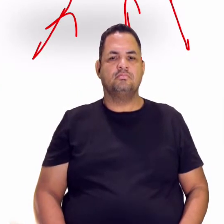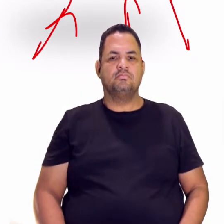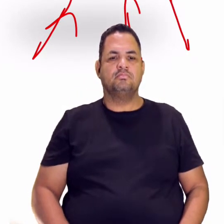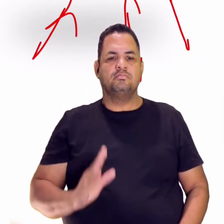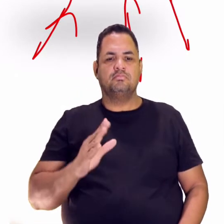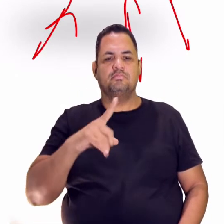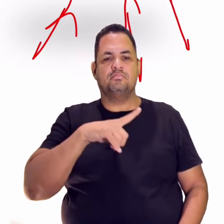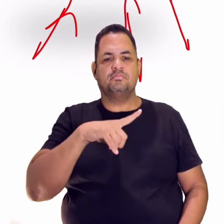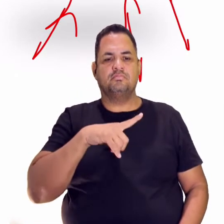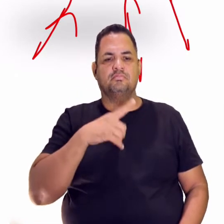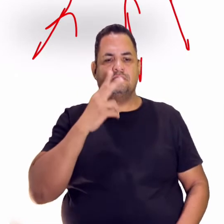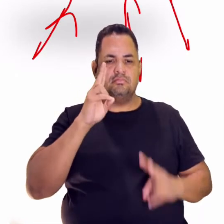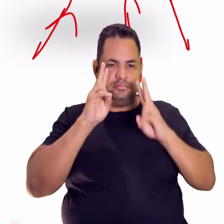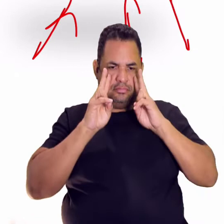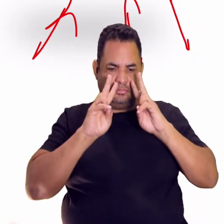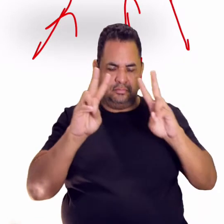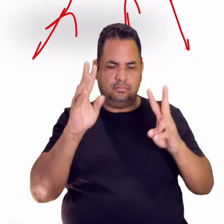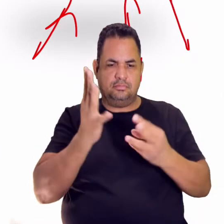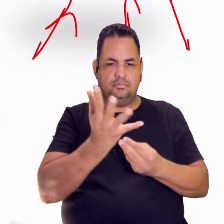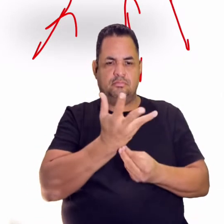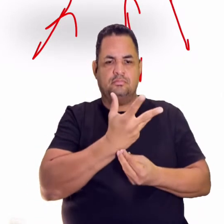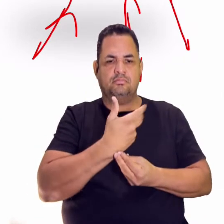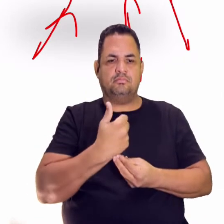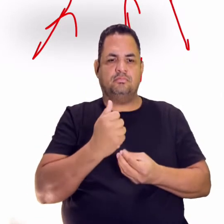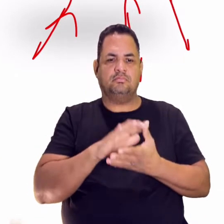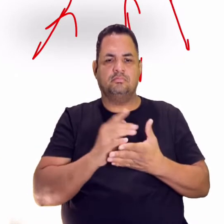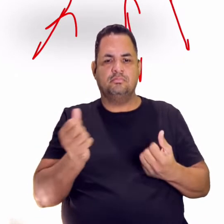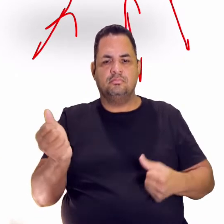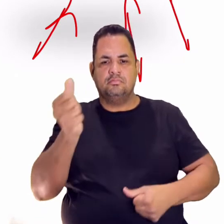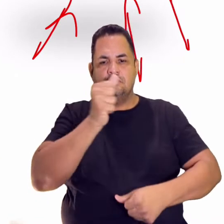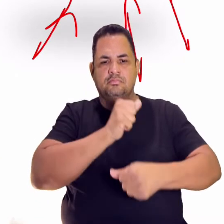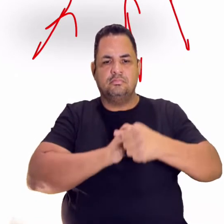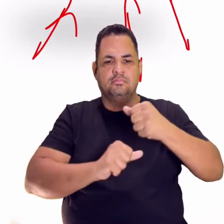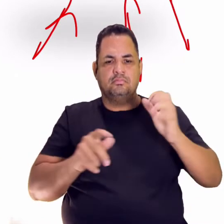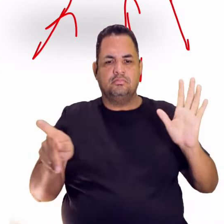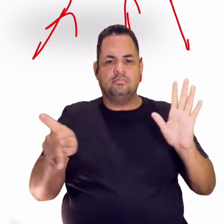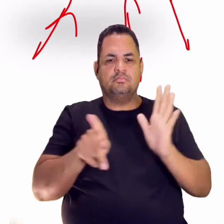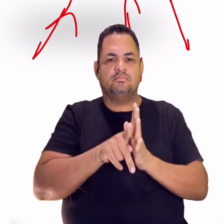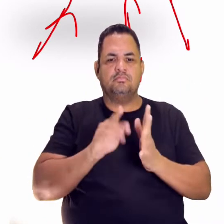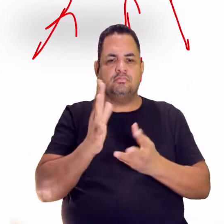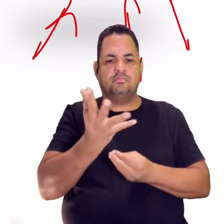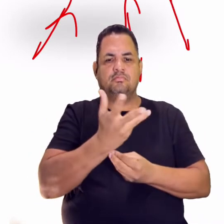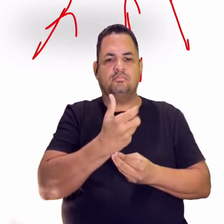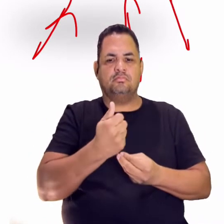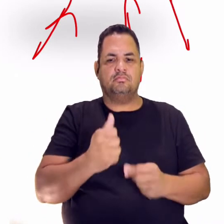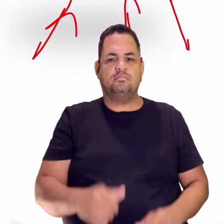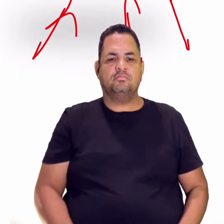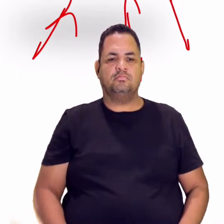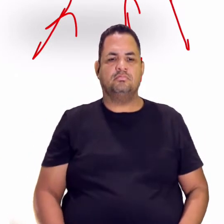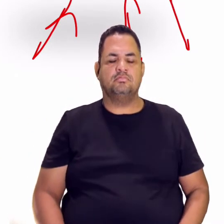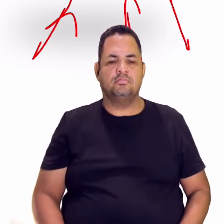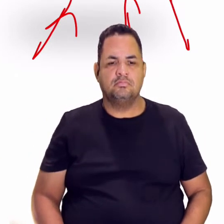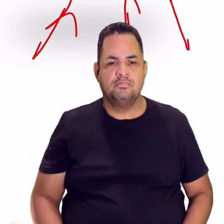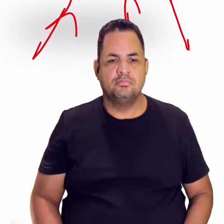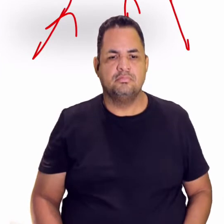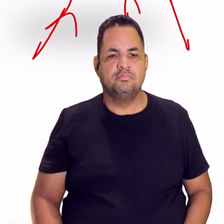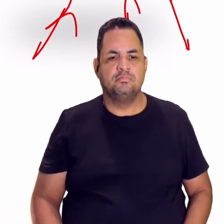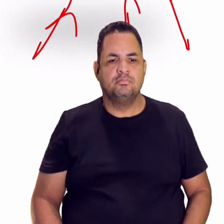uma visão artística. Né? Então, isso aí foi convertido na própria arte. Só para citar assim, fazer um